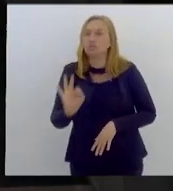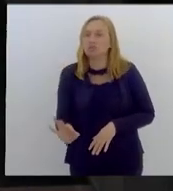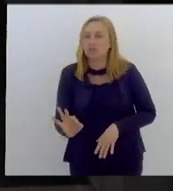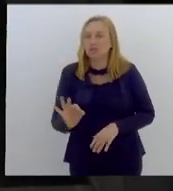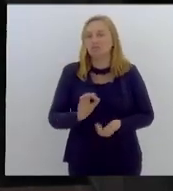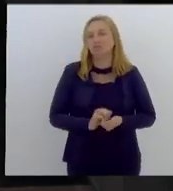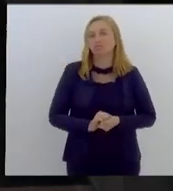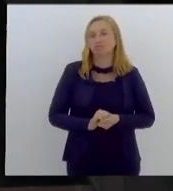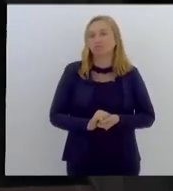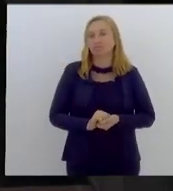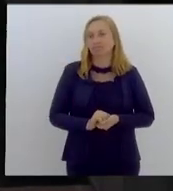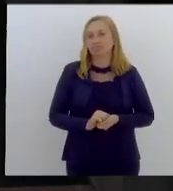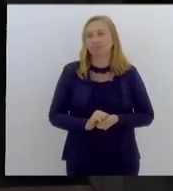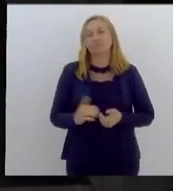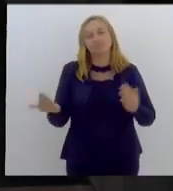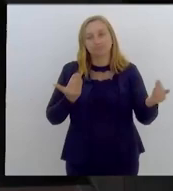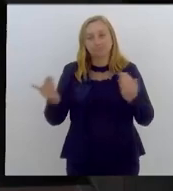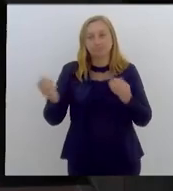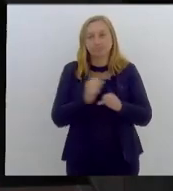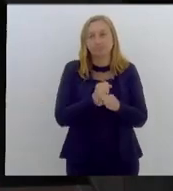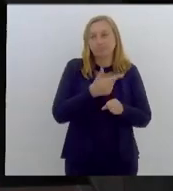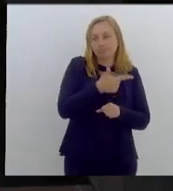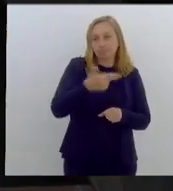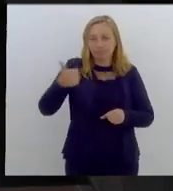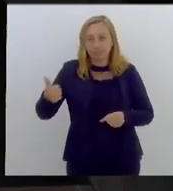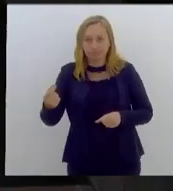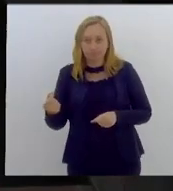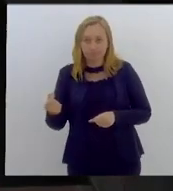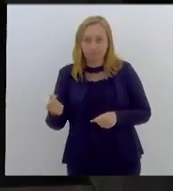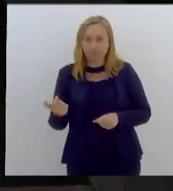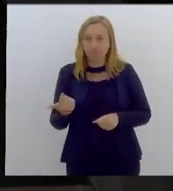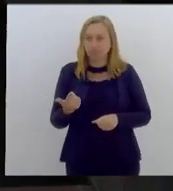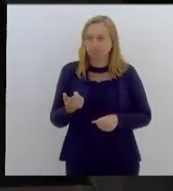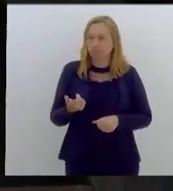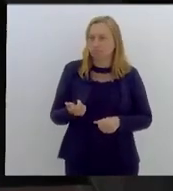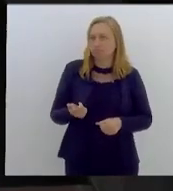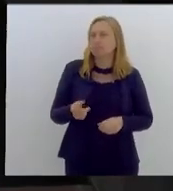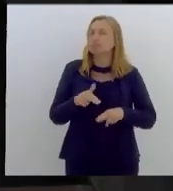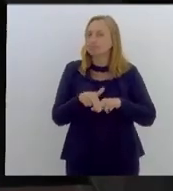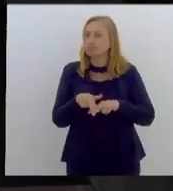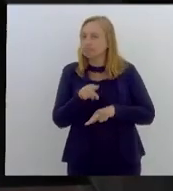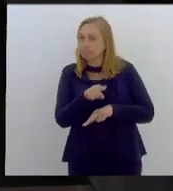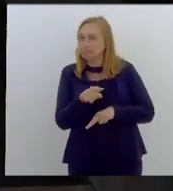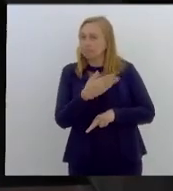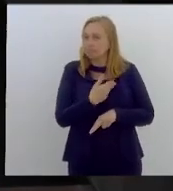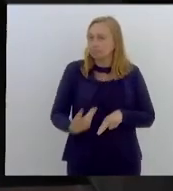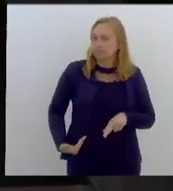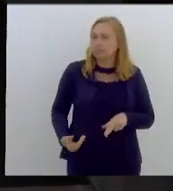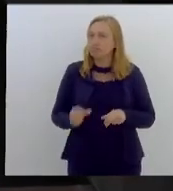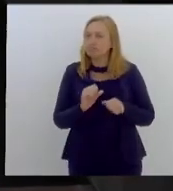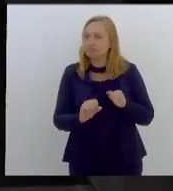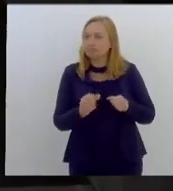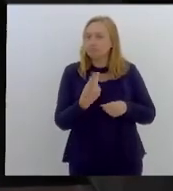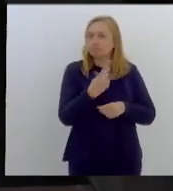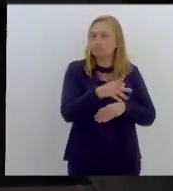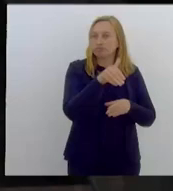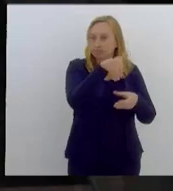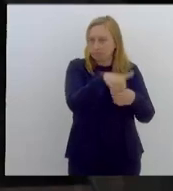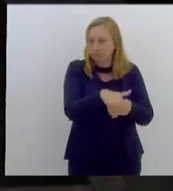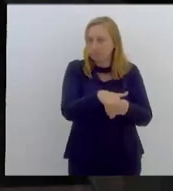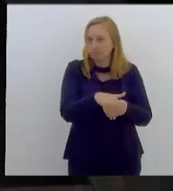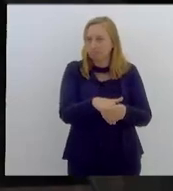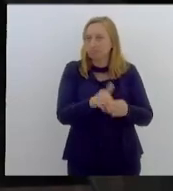220% comparado ao orçamento de 2020. E não à toa. É por ali que o governador fez a sua campanha e